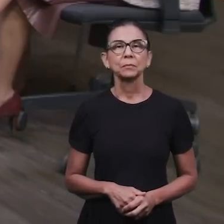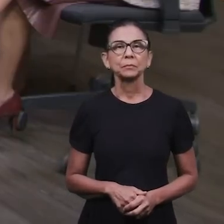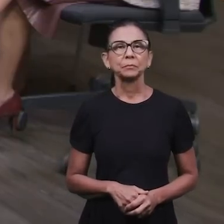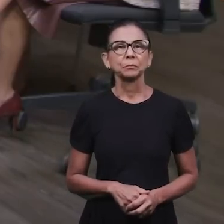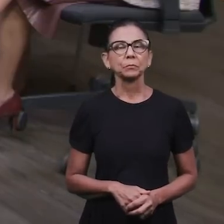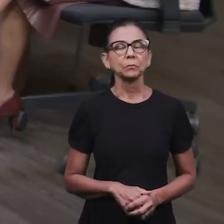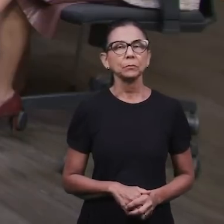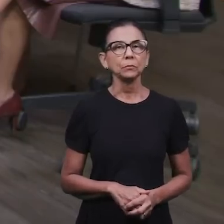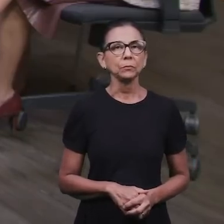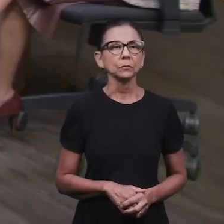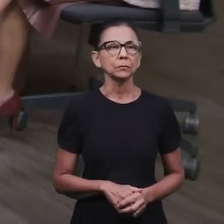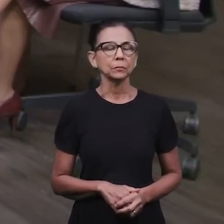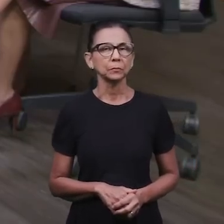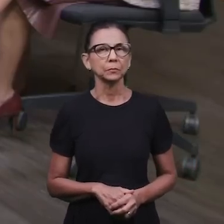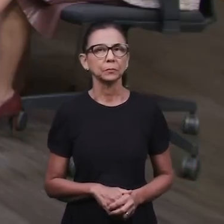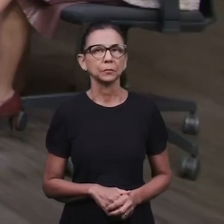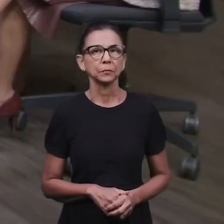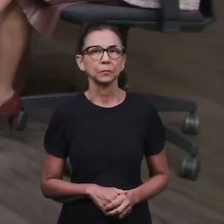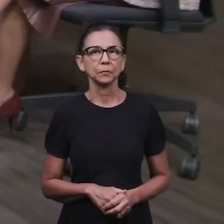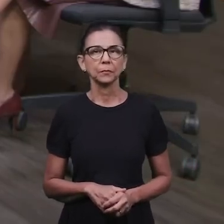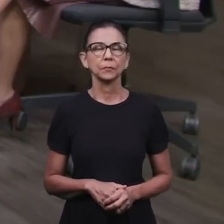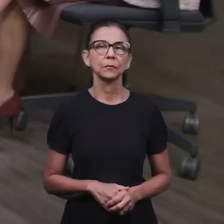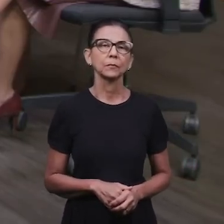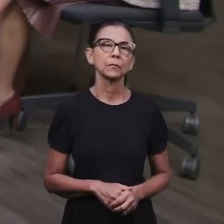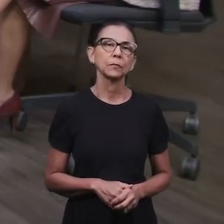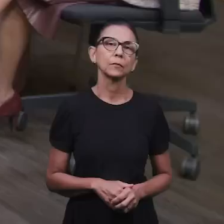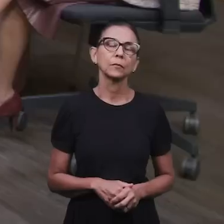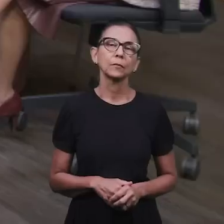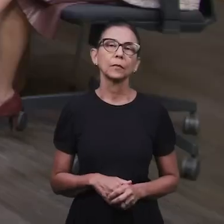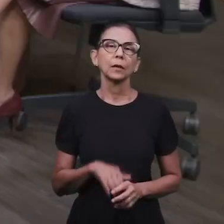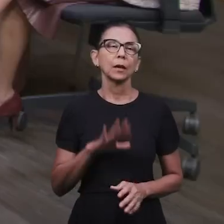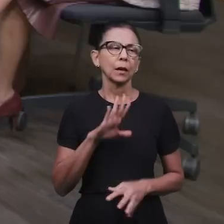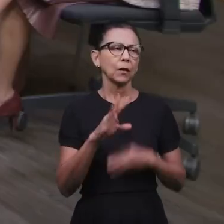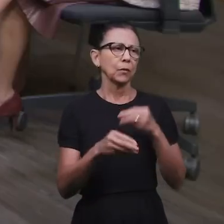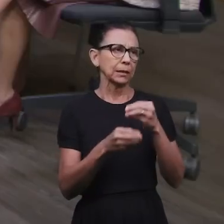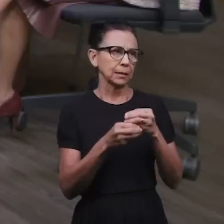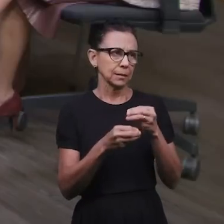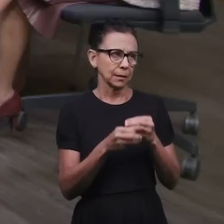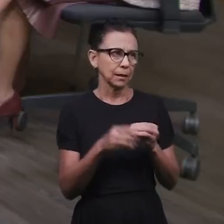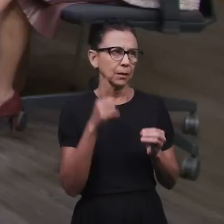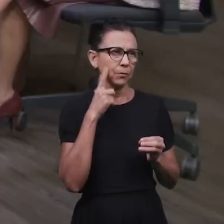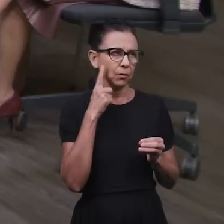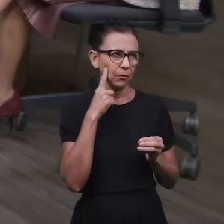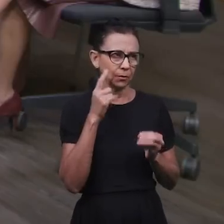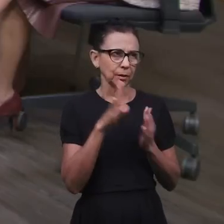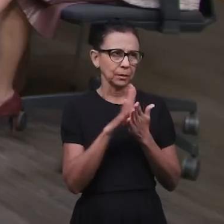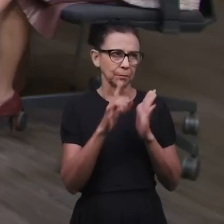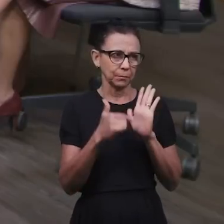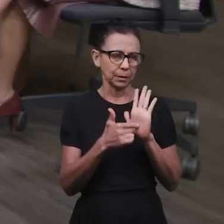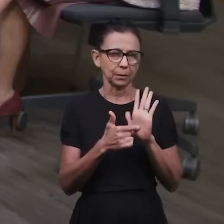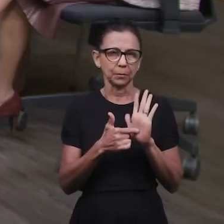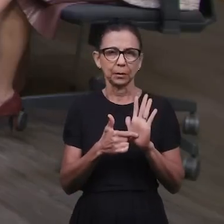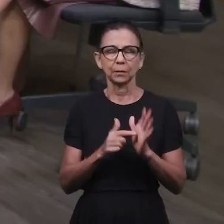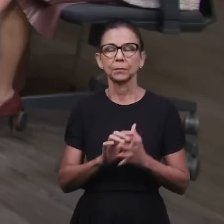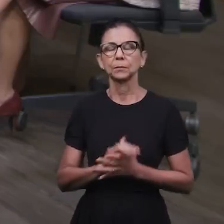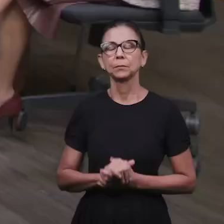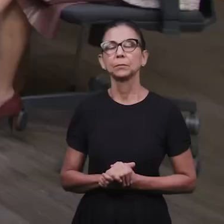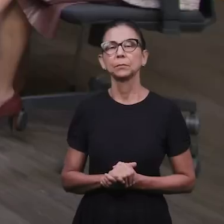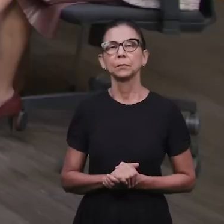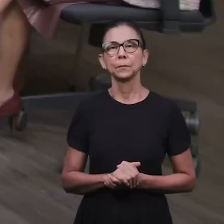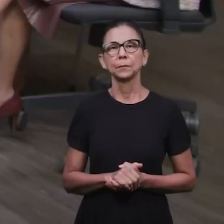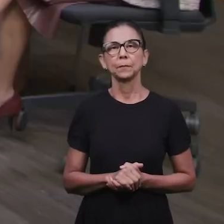capítulo 8, 9 e 10, o Espírito Santo separou para tratar desse texto na primeira carta aos